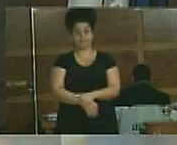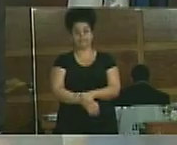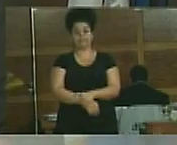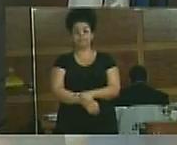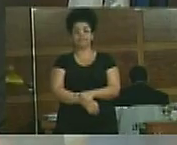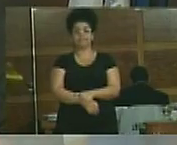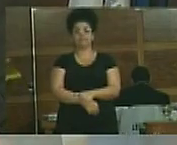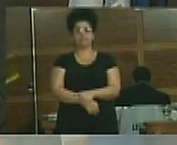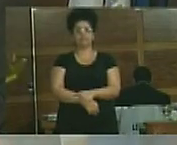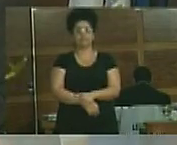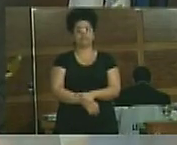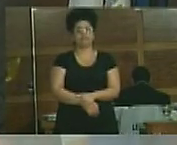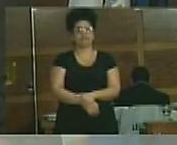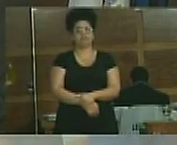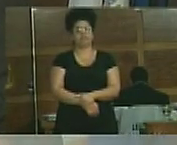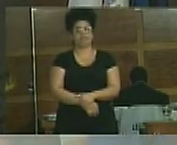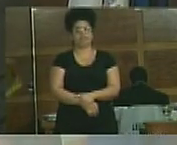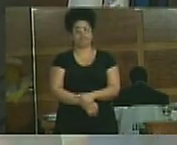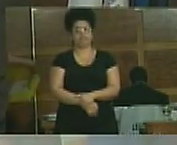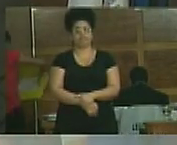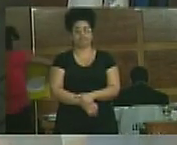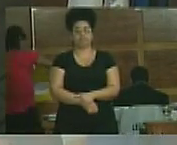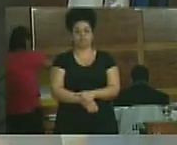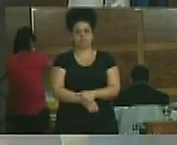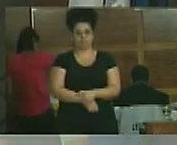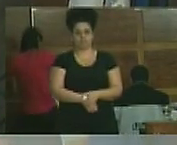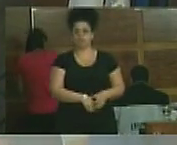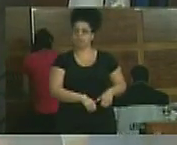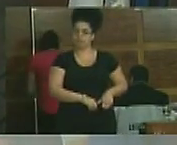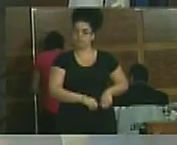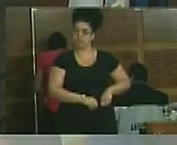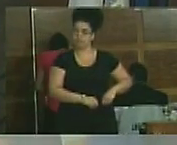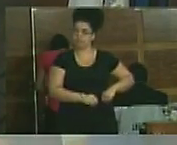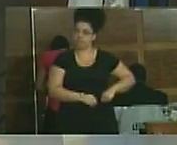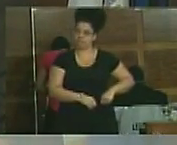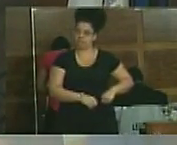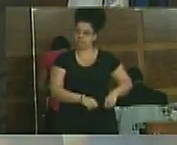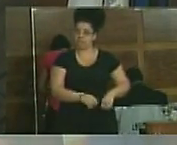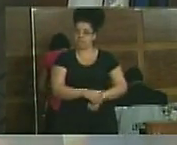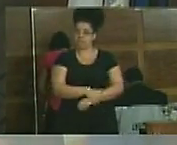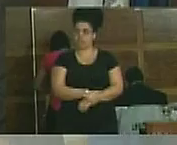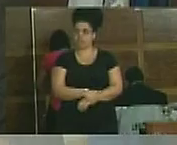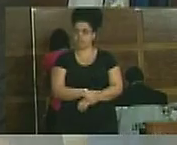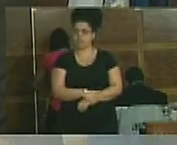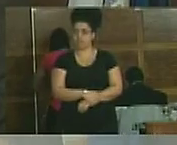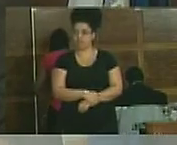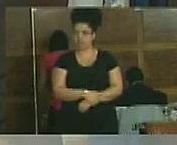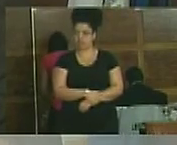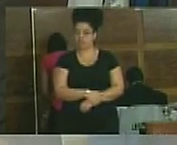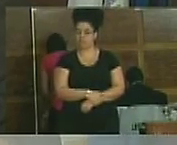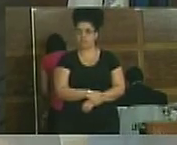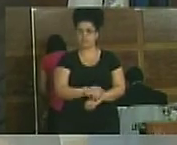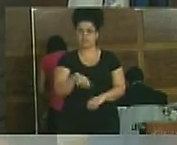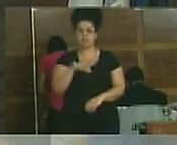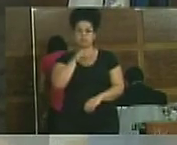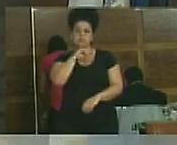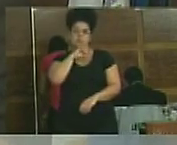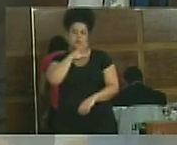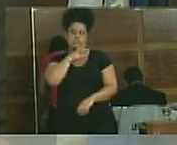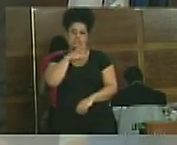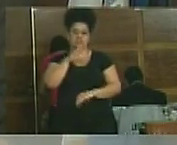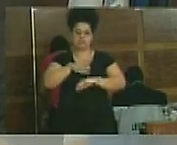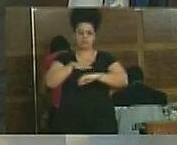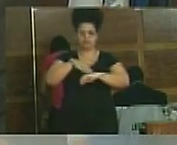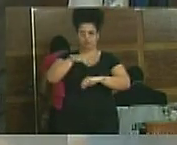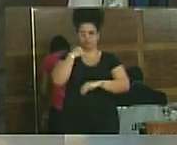iniciativa que não agrada a ninguém, agrada a Deus e principalmente também aos familiares que sofrem